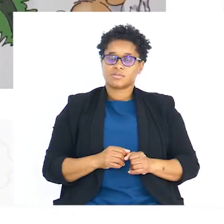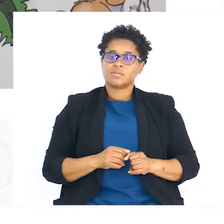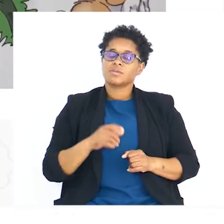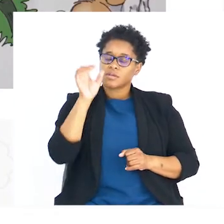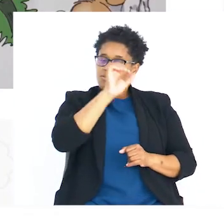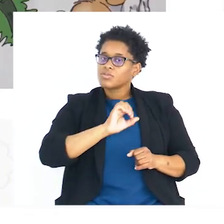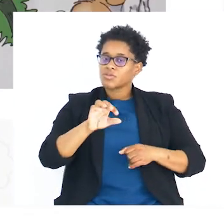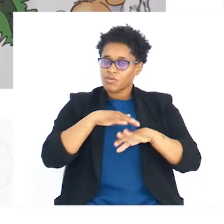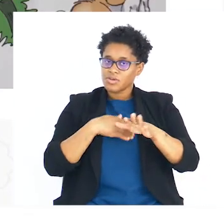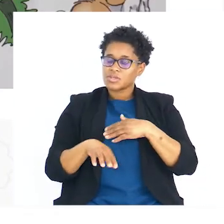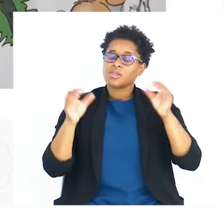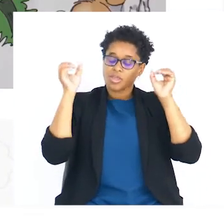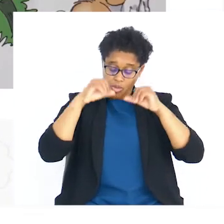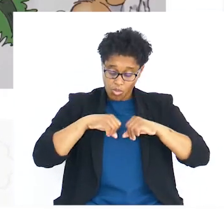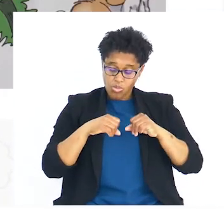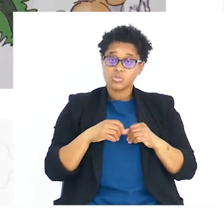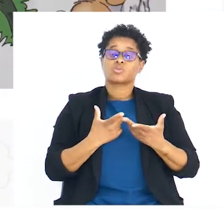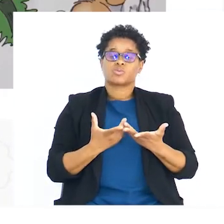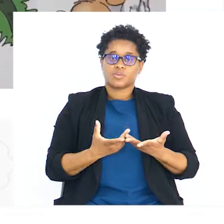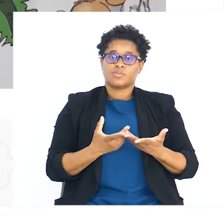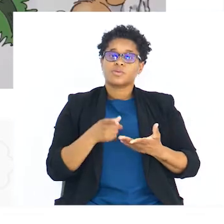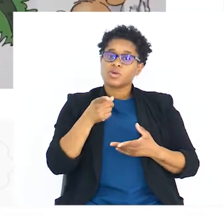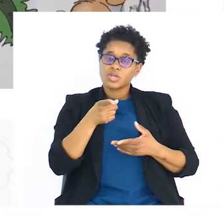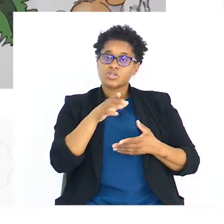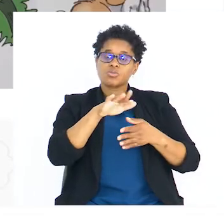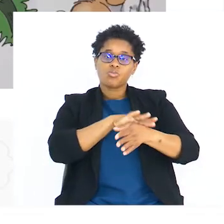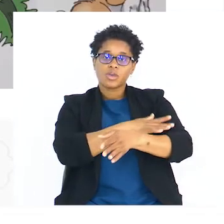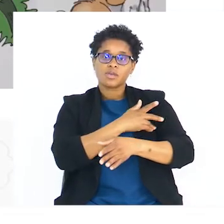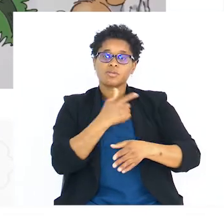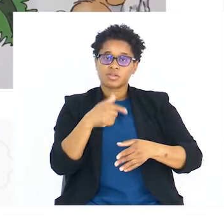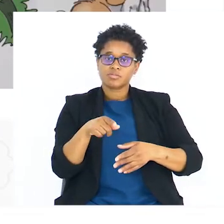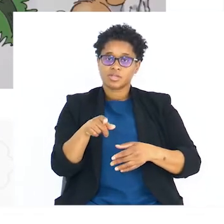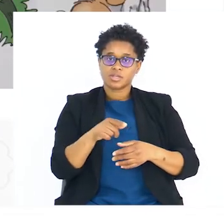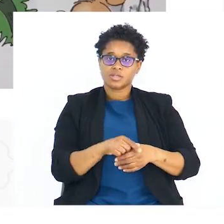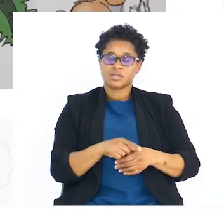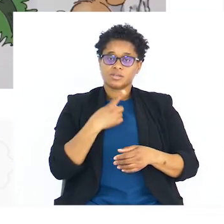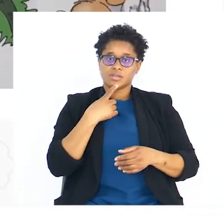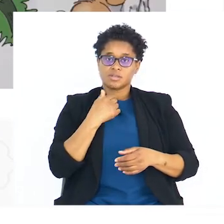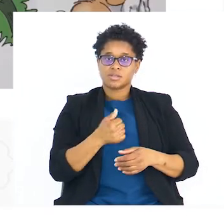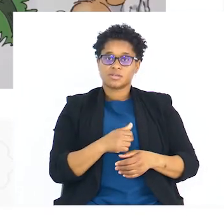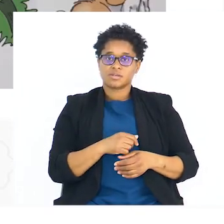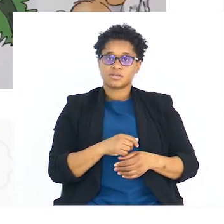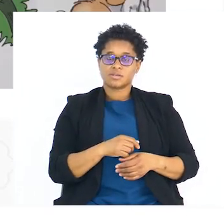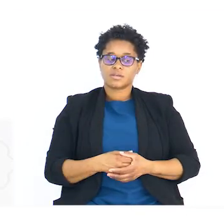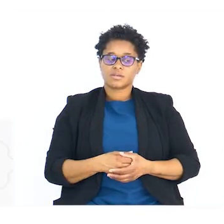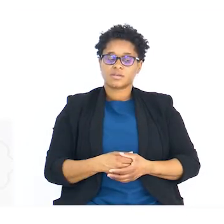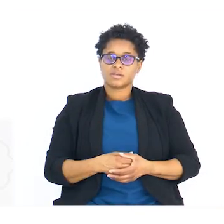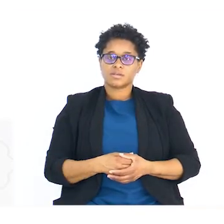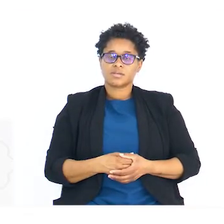vou fazer de acordo com este poema que temos aqui, não é? Então vamos